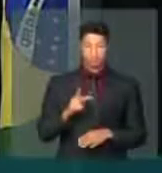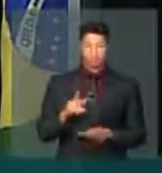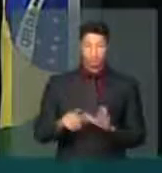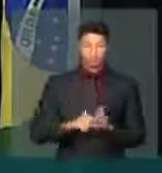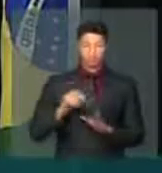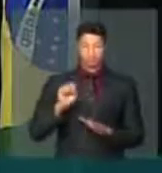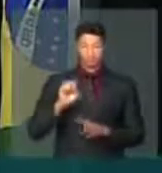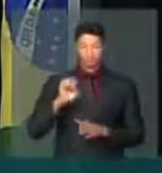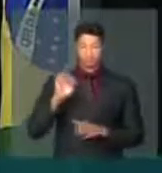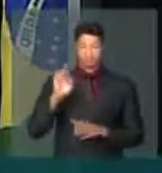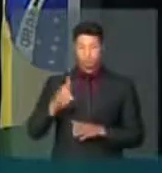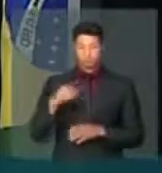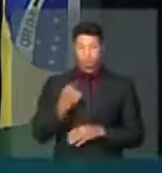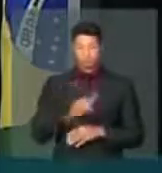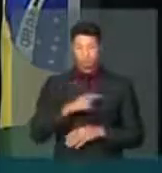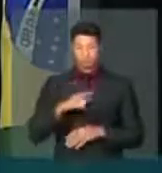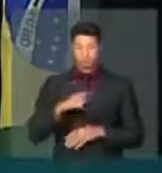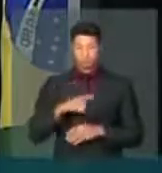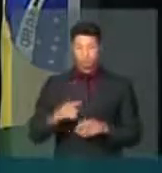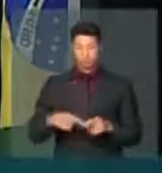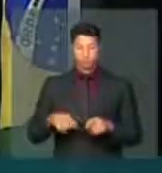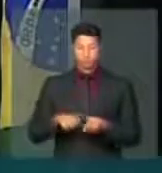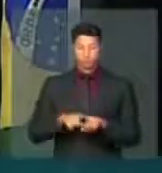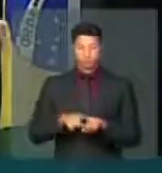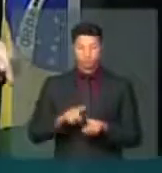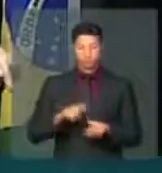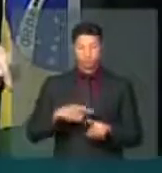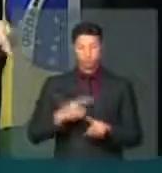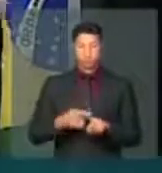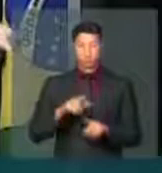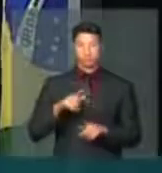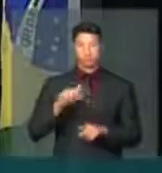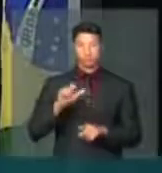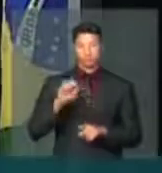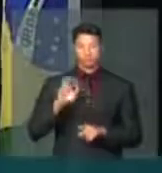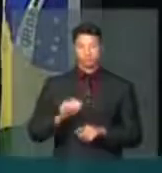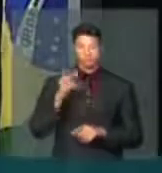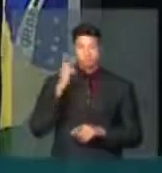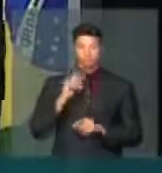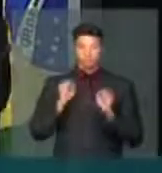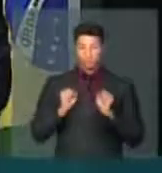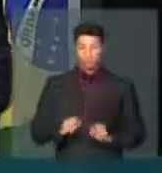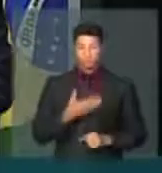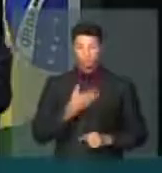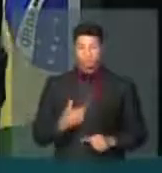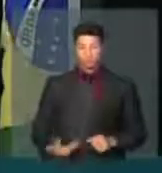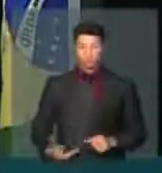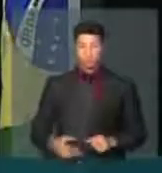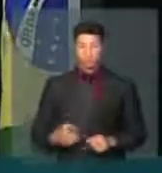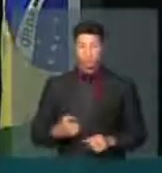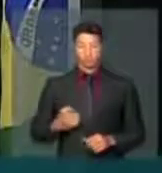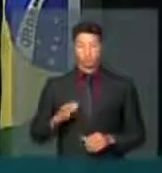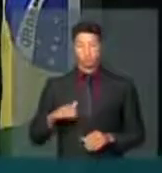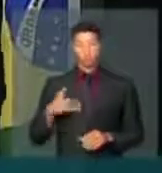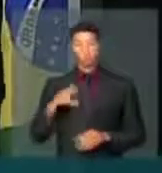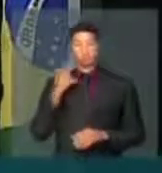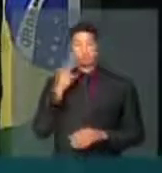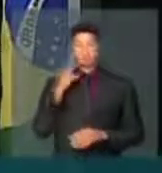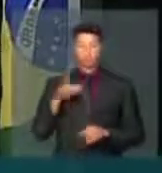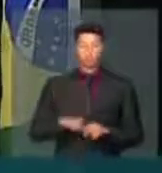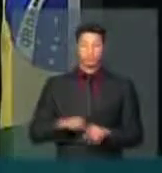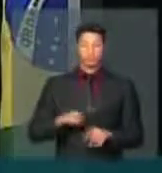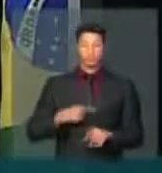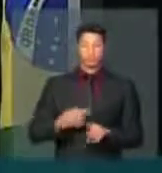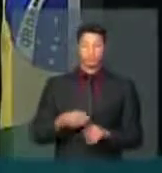esse setor e nós temos, portanto, mais gastos para o Poder Público e, automaticamente,